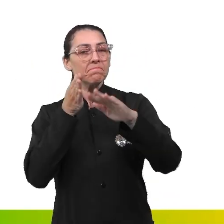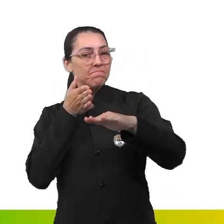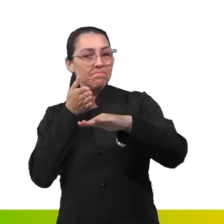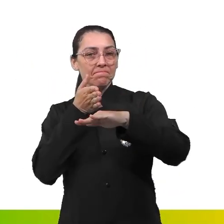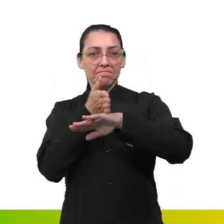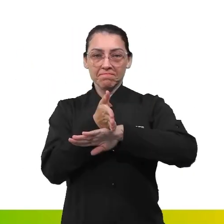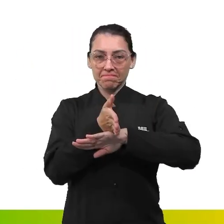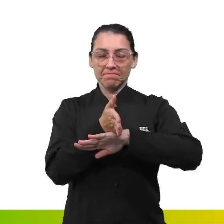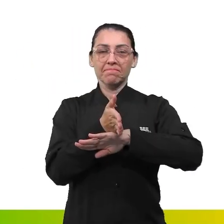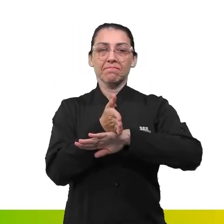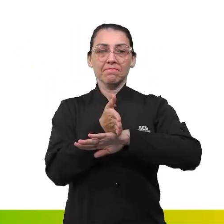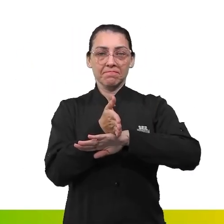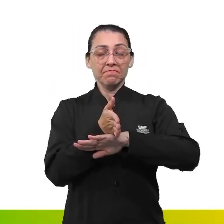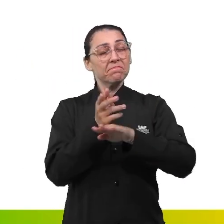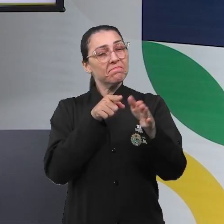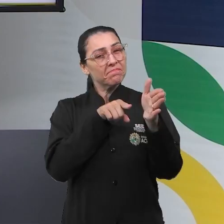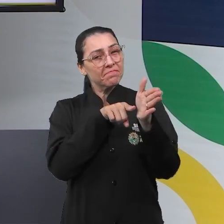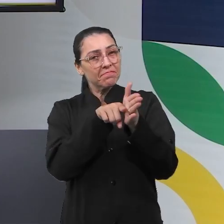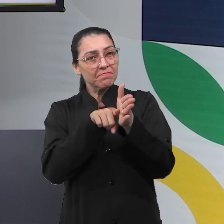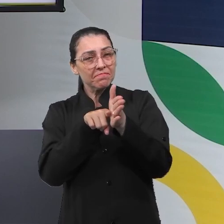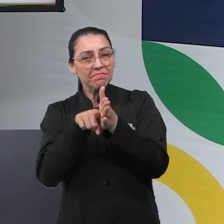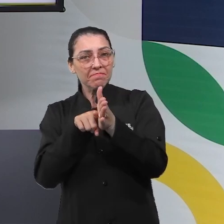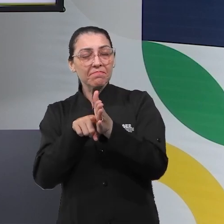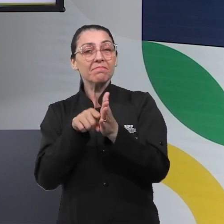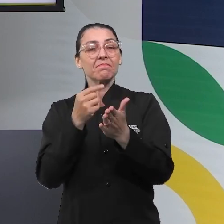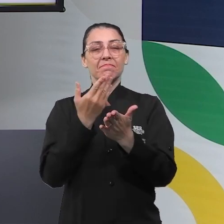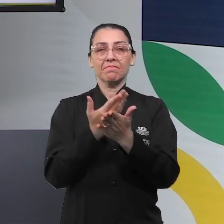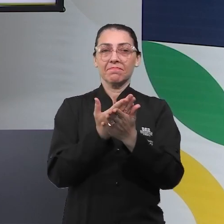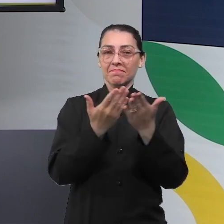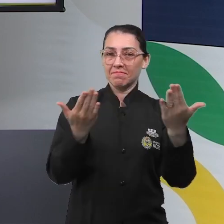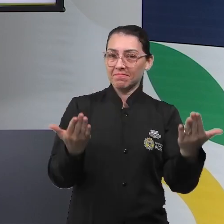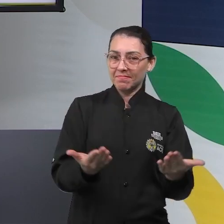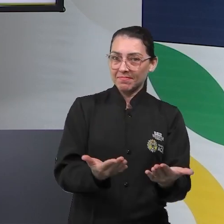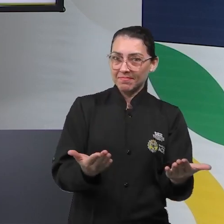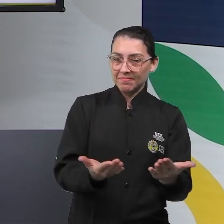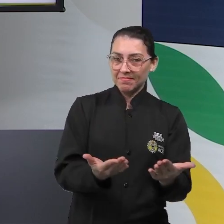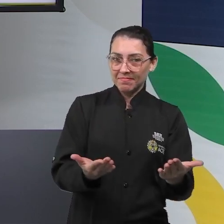podem estar pesquisando. E essa foi a nossa aula de